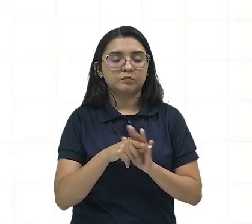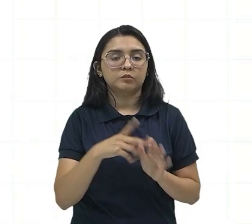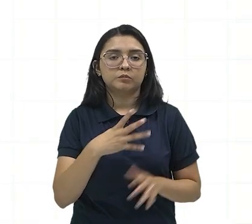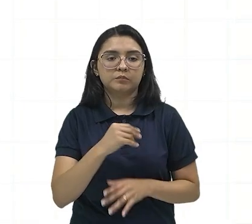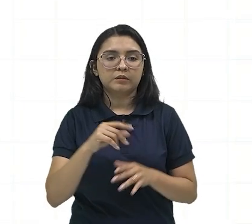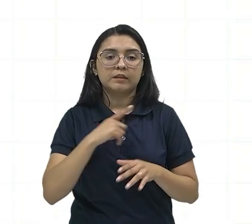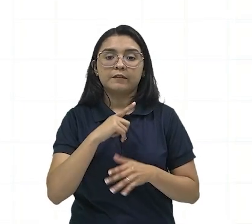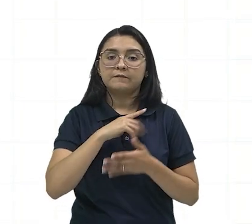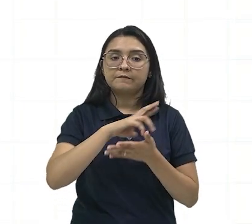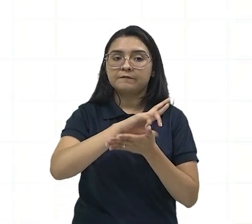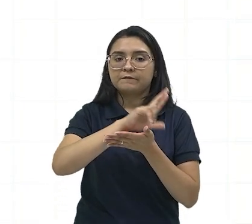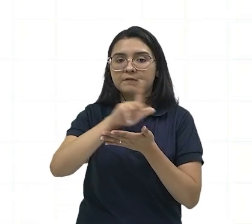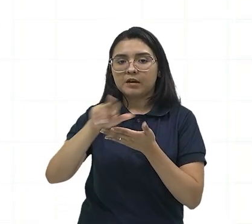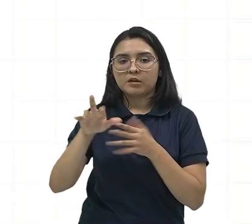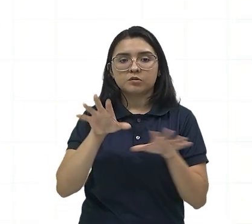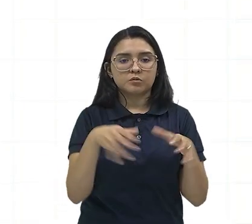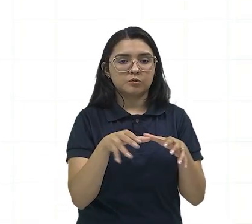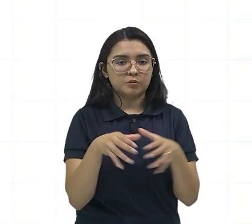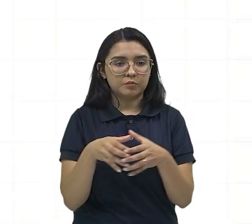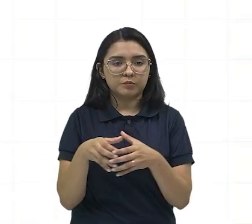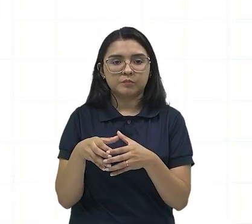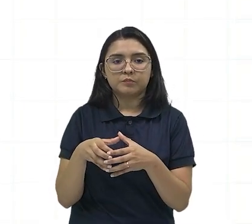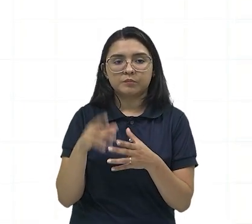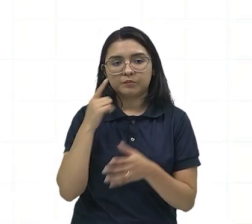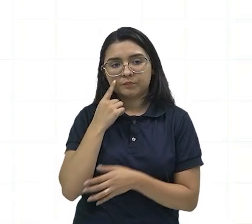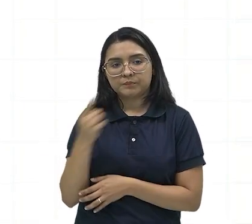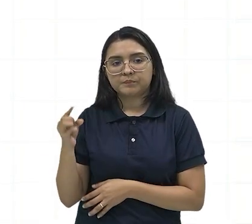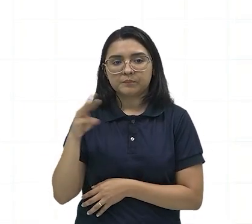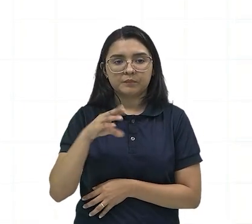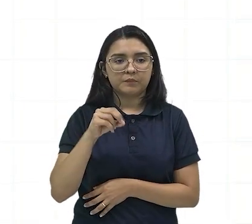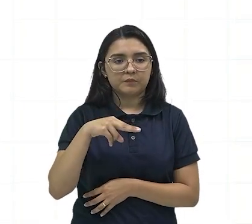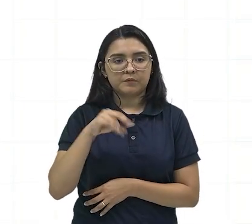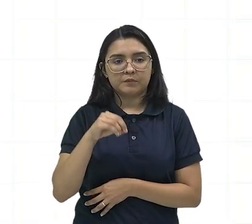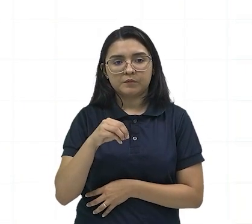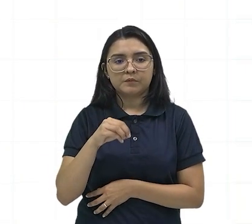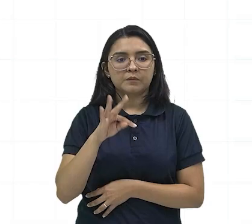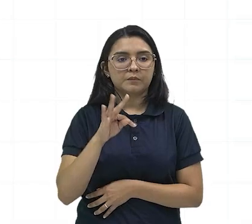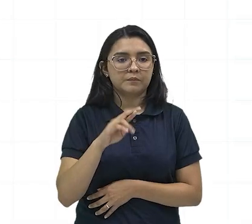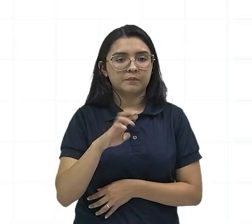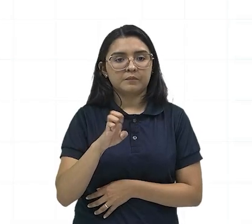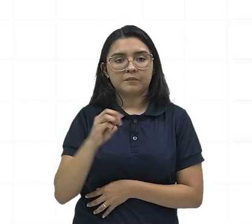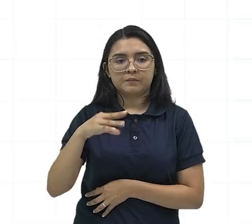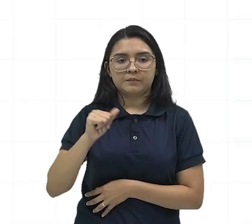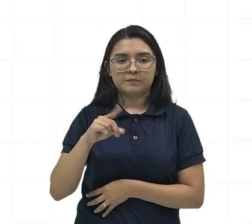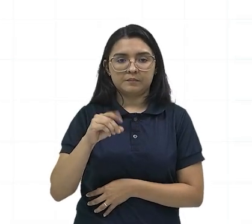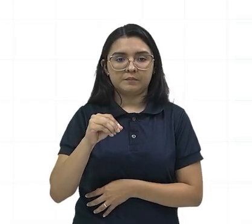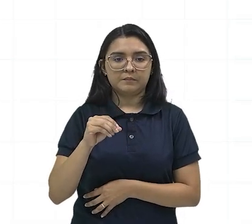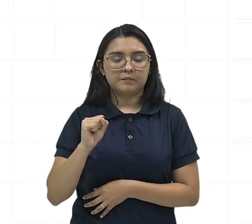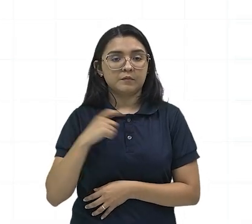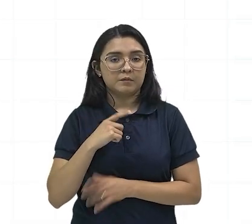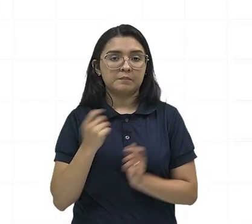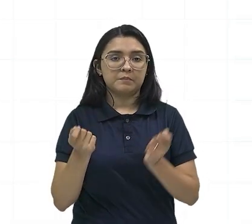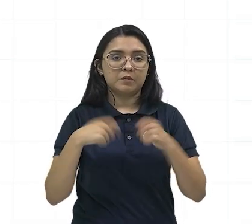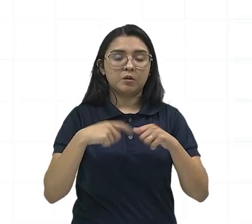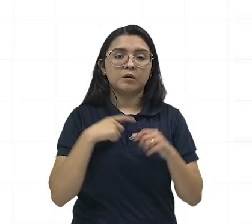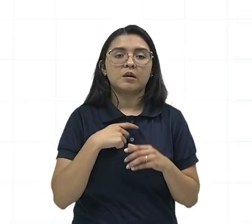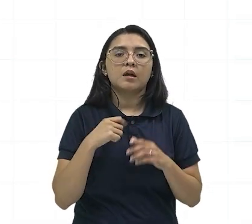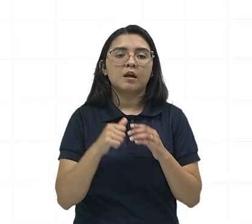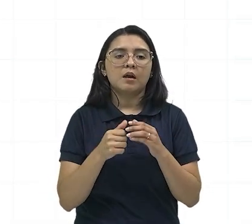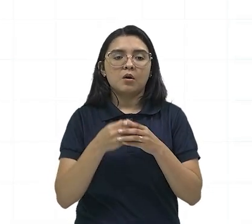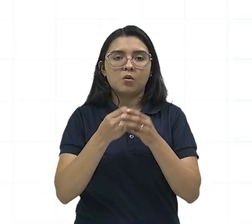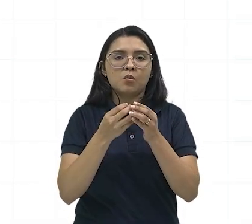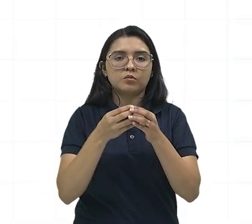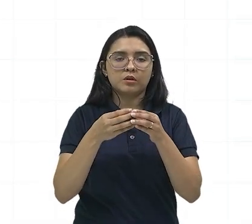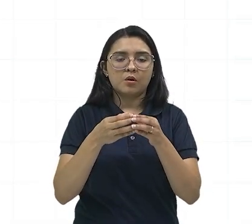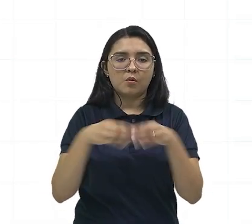temos vários grupos, como os monotremados, que têm a capacidade de botar ovos, e aí